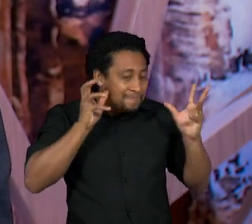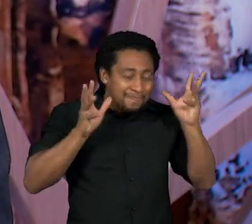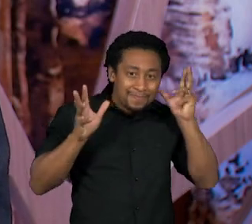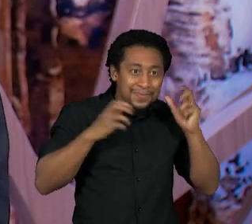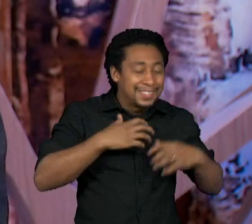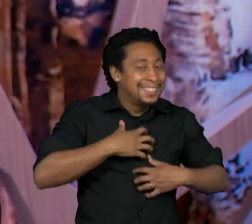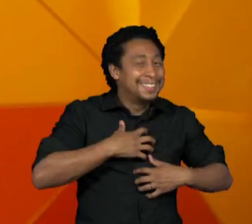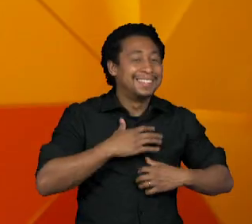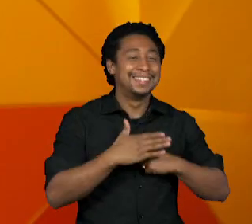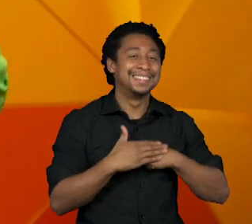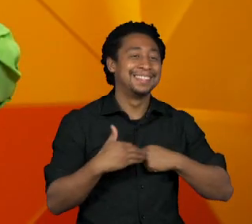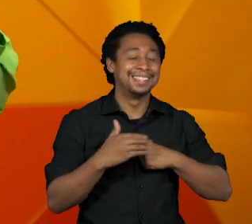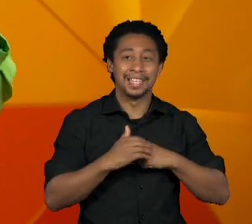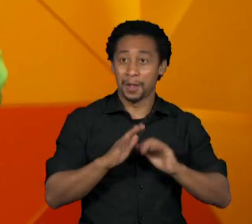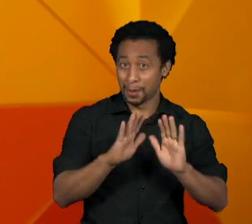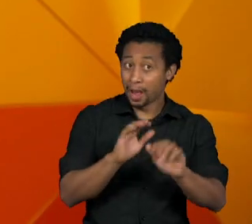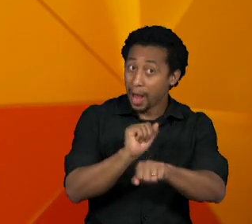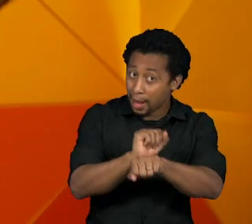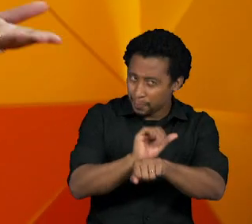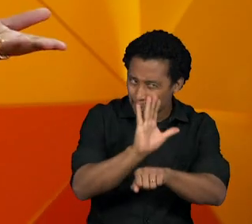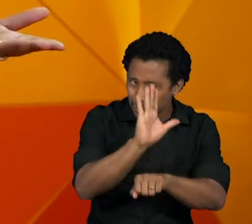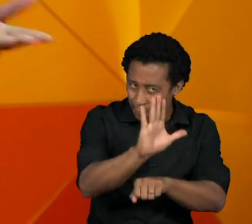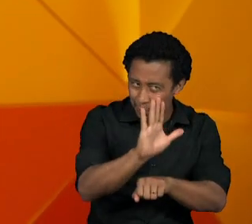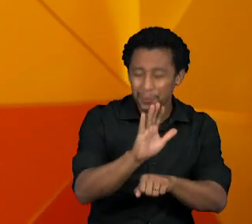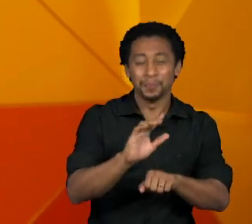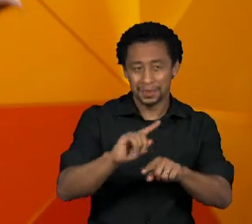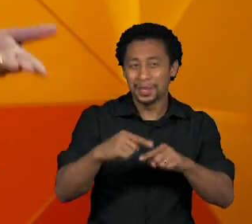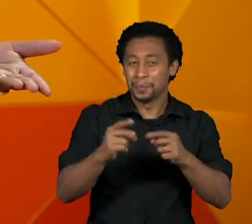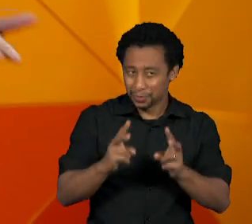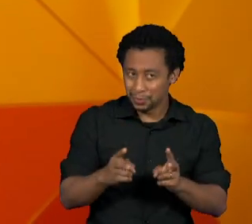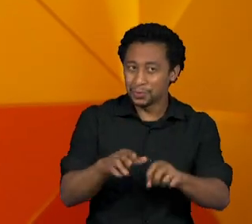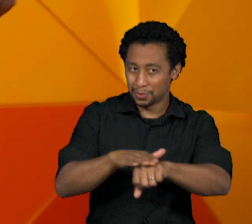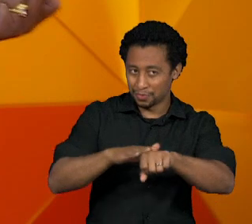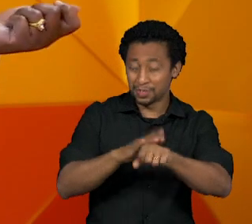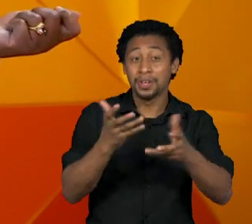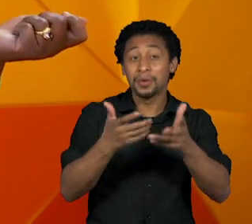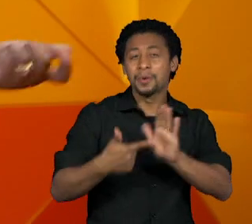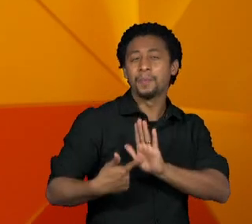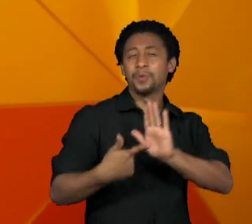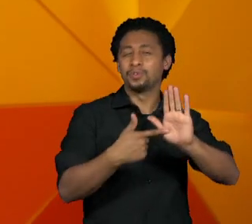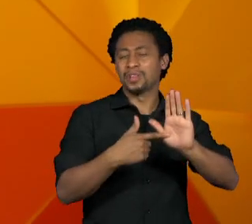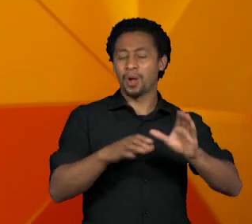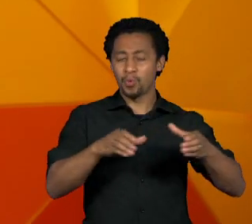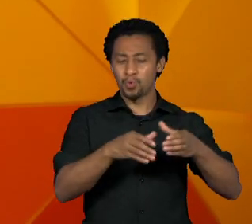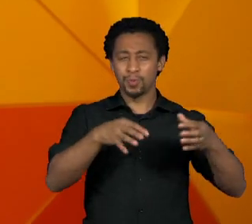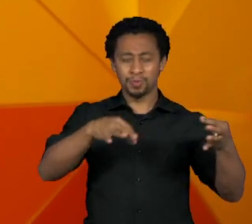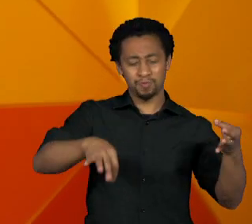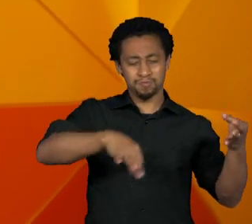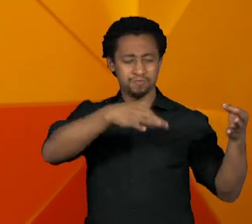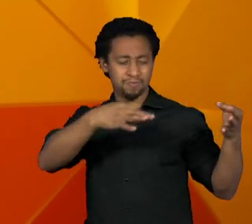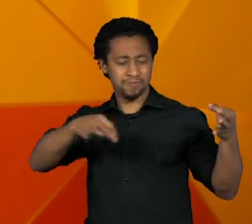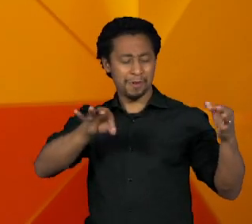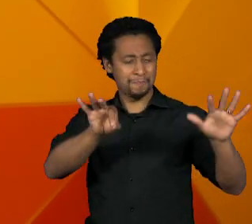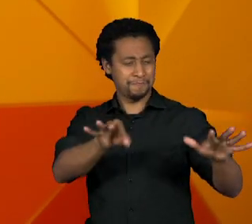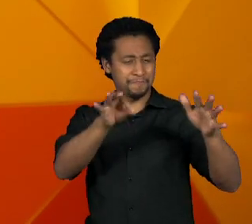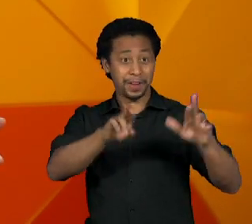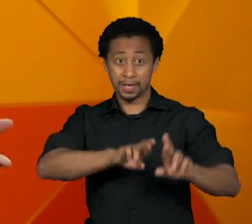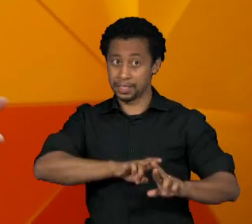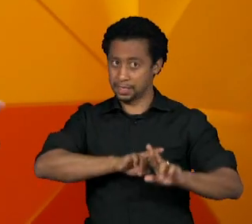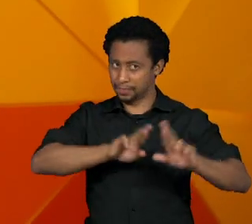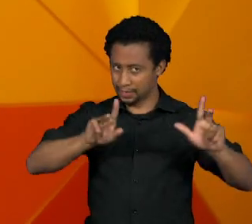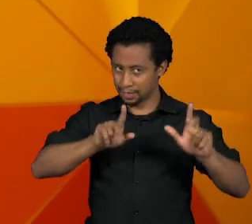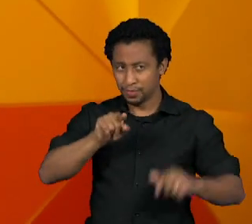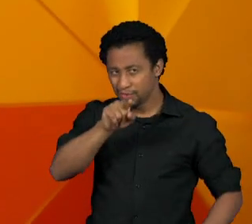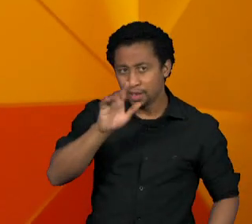Vamos falar mais um pouquinho disso mais para frente, que agora eu quero mostrar para vocês uma orquestra um pouquinho diferente. Uhum. Você já imaginou uma orquestra